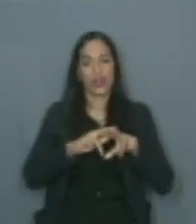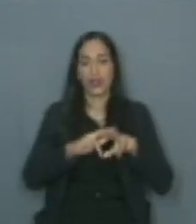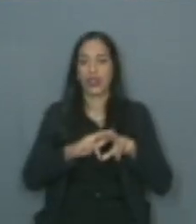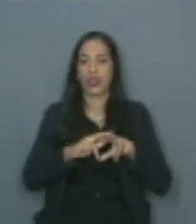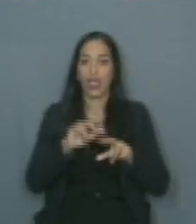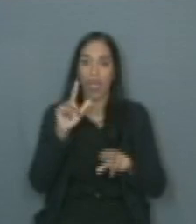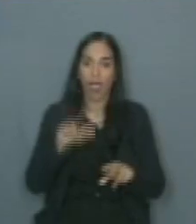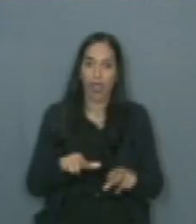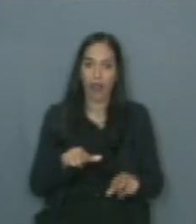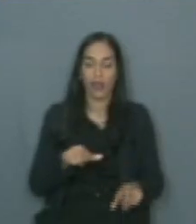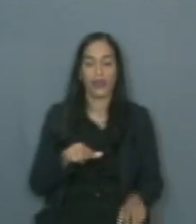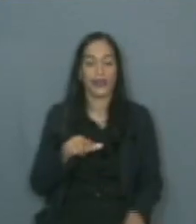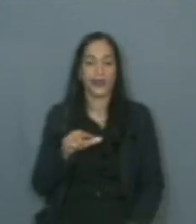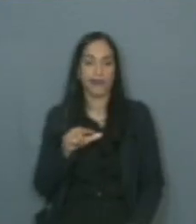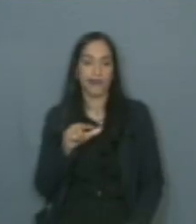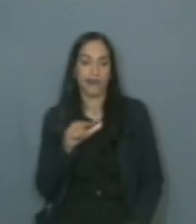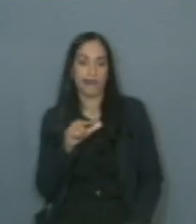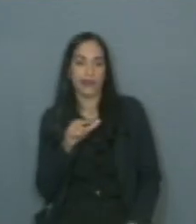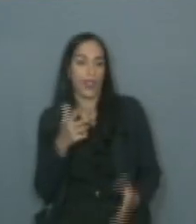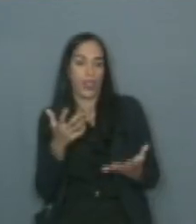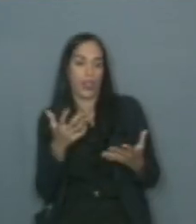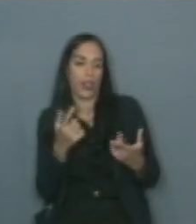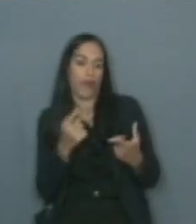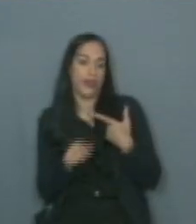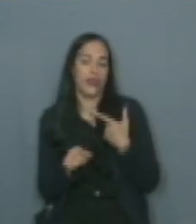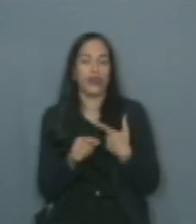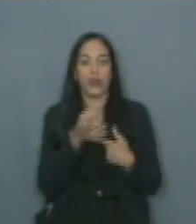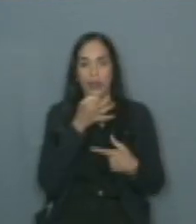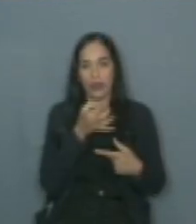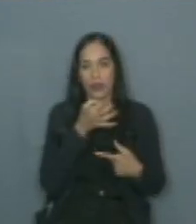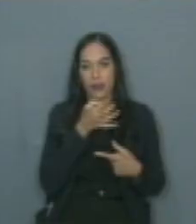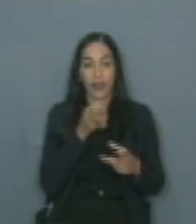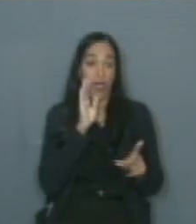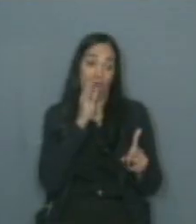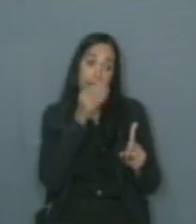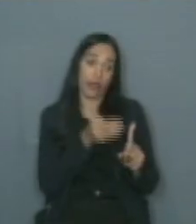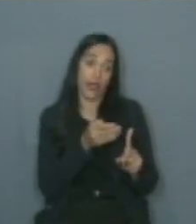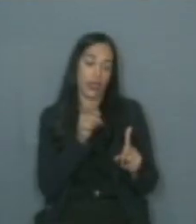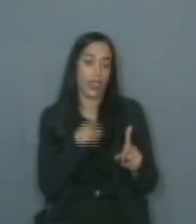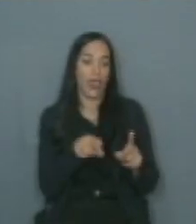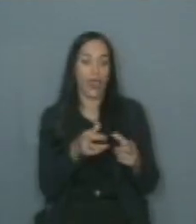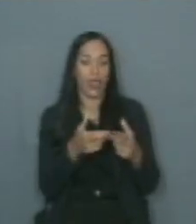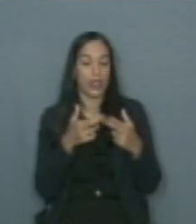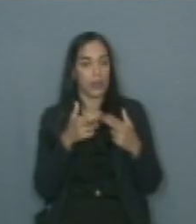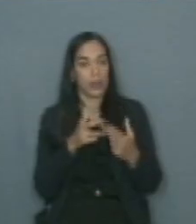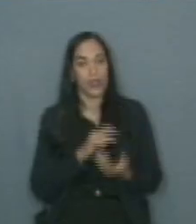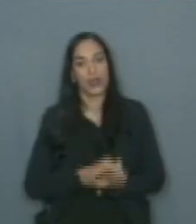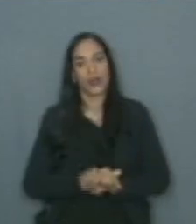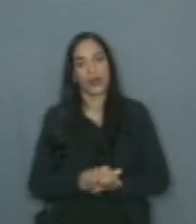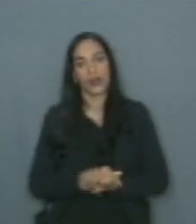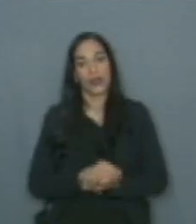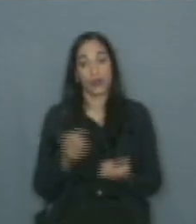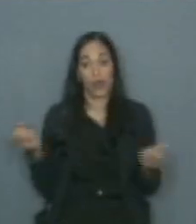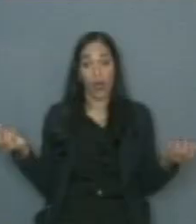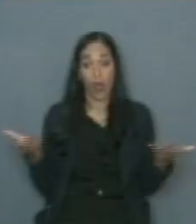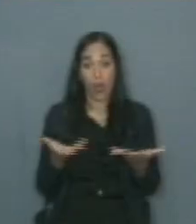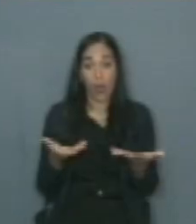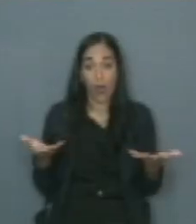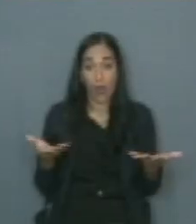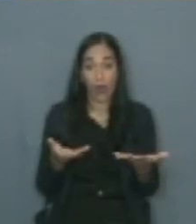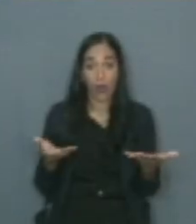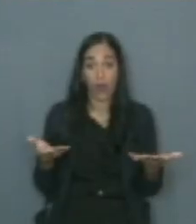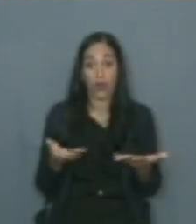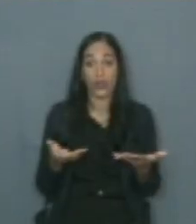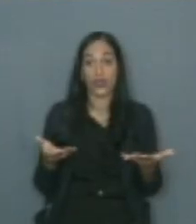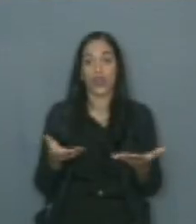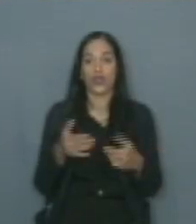assim, é a hipocrisia do lado deles. Vereador, por favor. Vamos continuar, presidente. Hoje eu venho falar aqui para